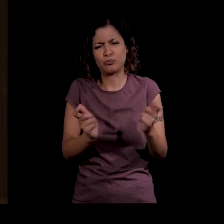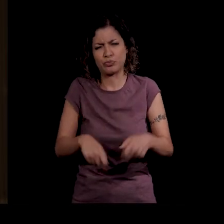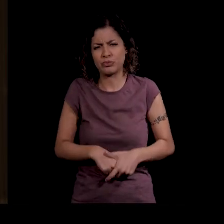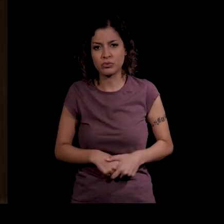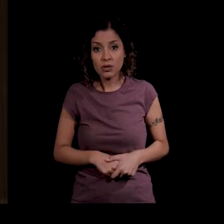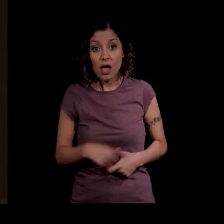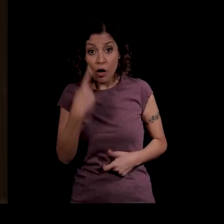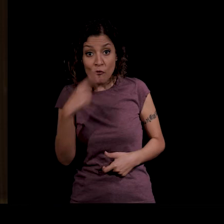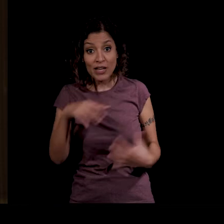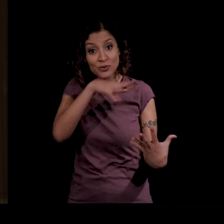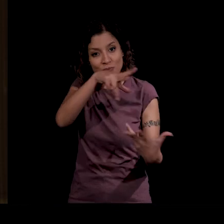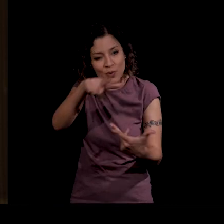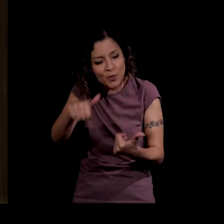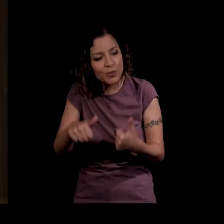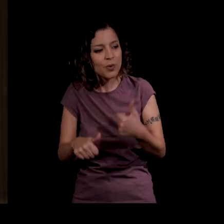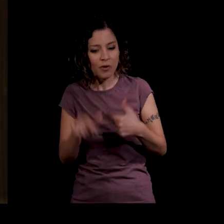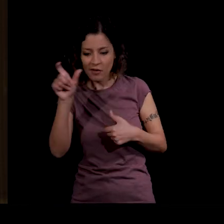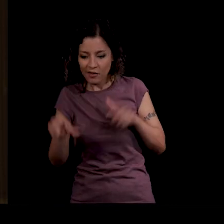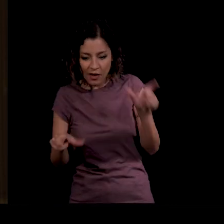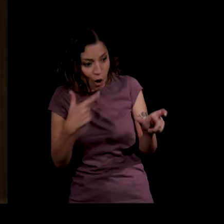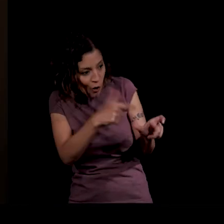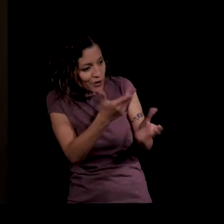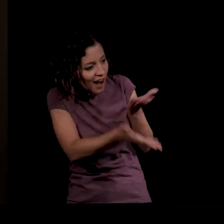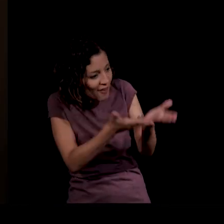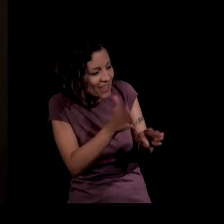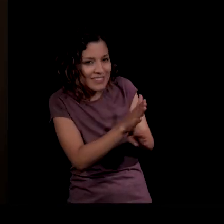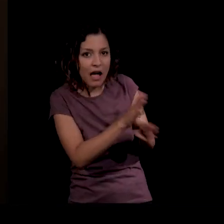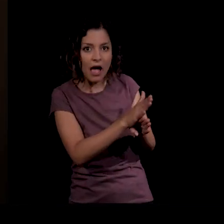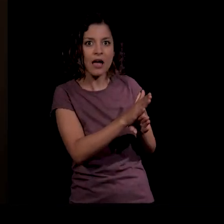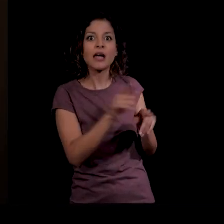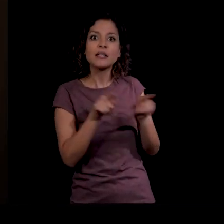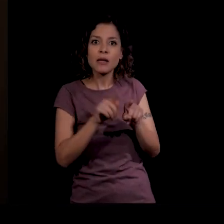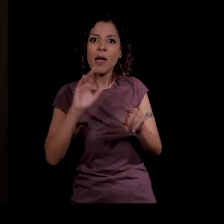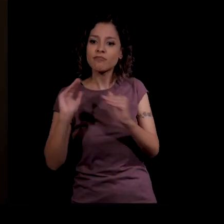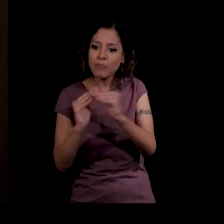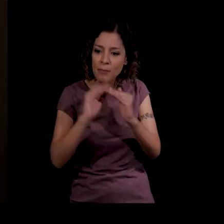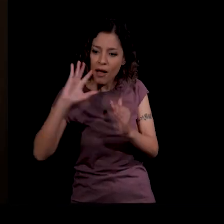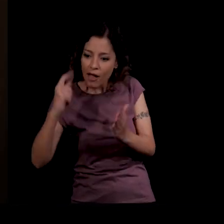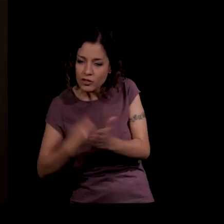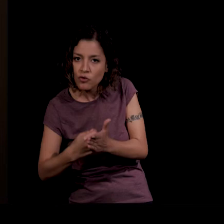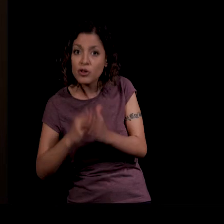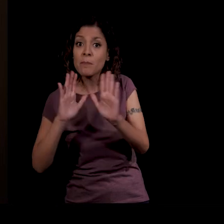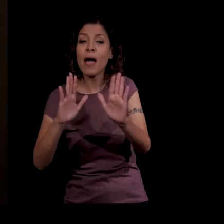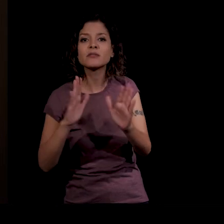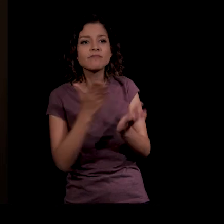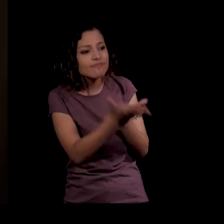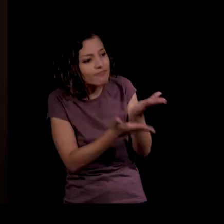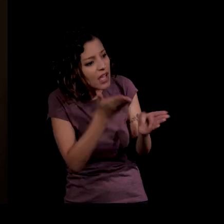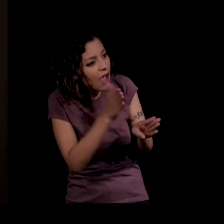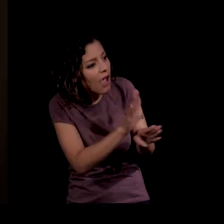complacência com extrema jurisprudência possível. Só que também, para se chegar nessa complacência, a gente tem que